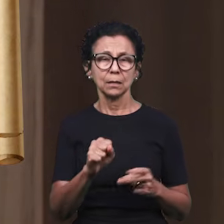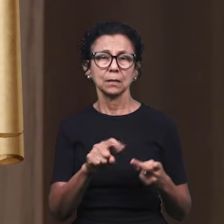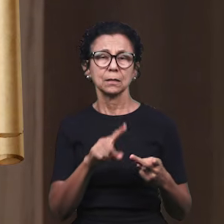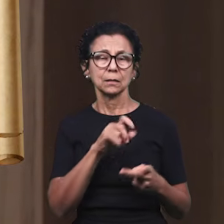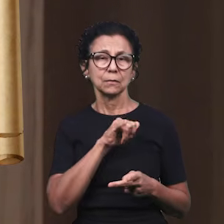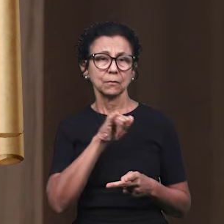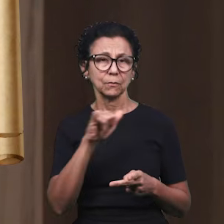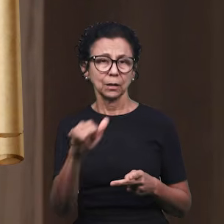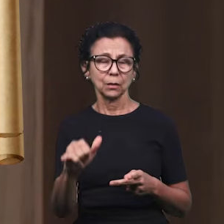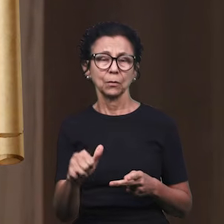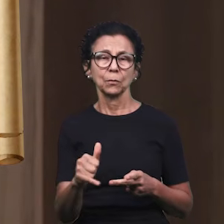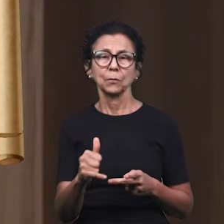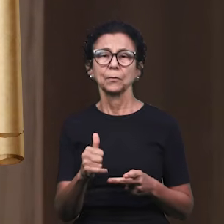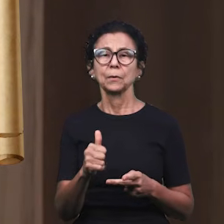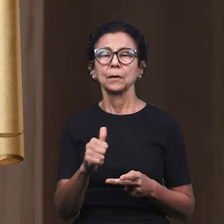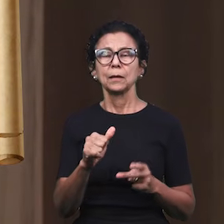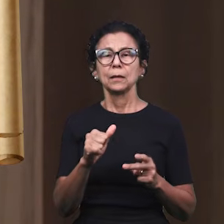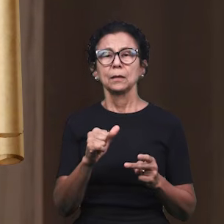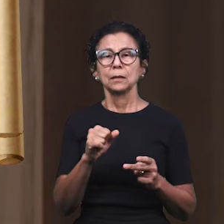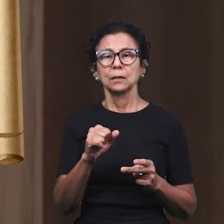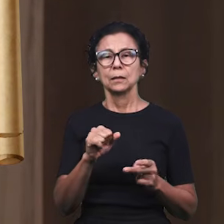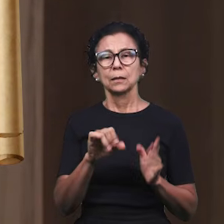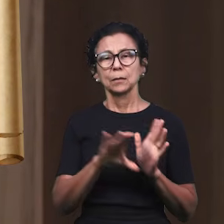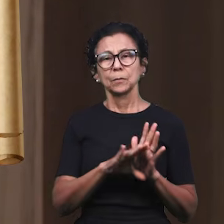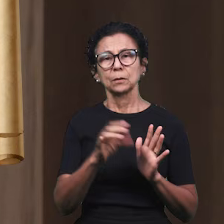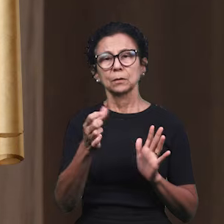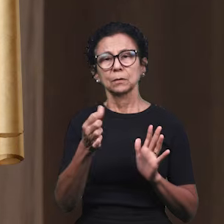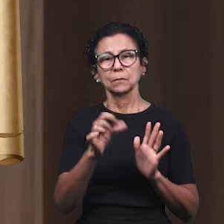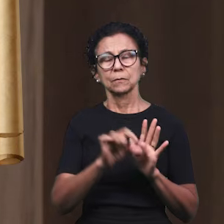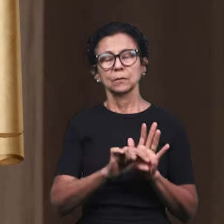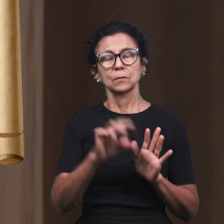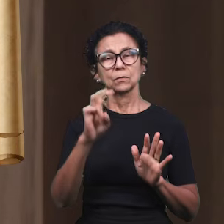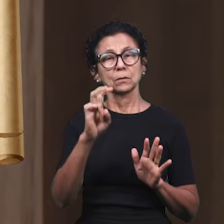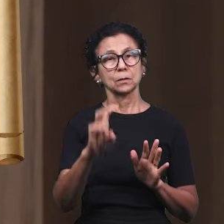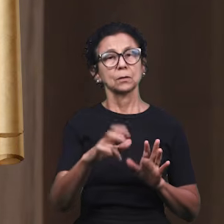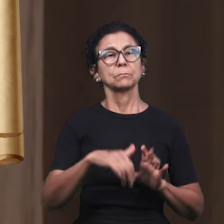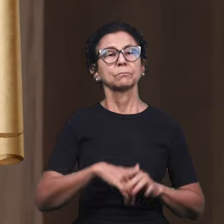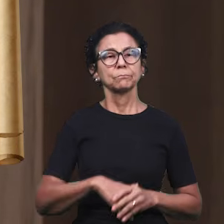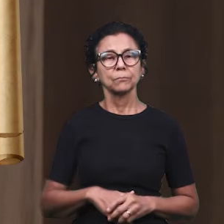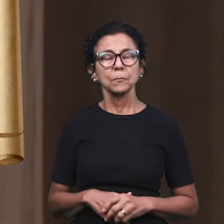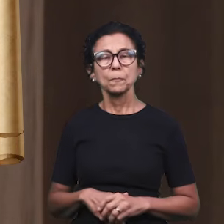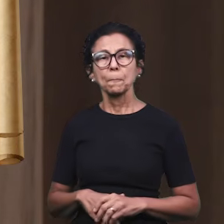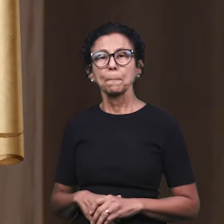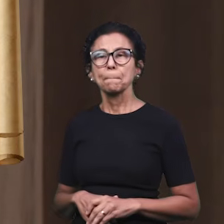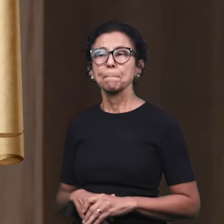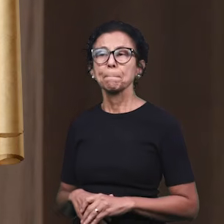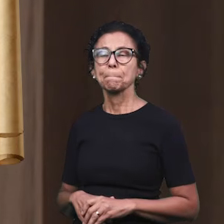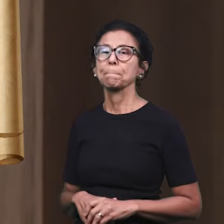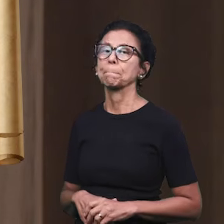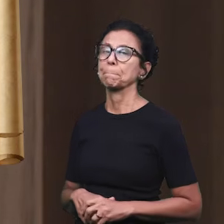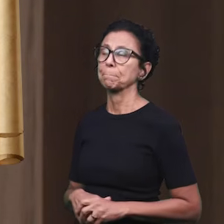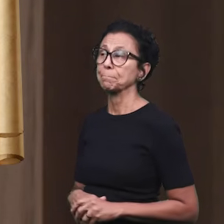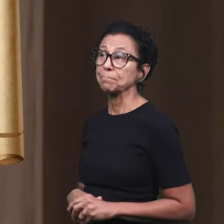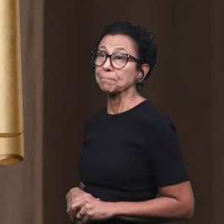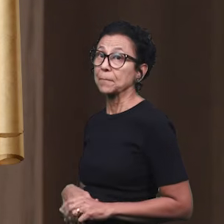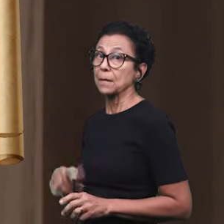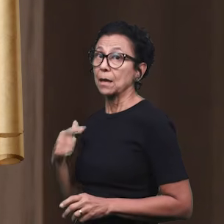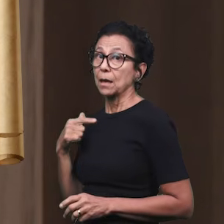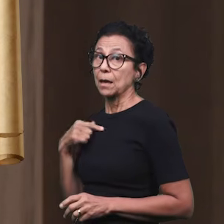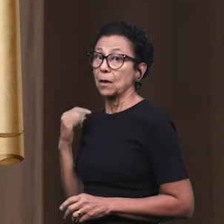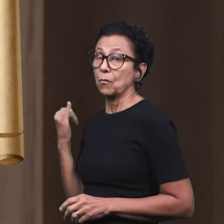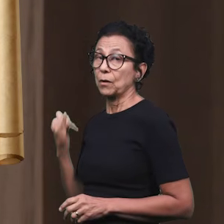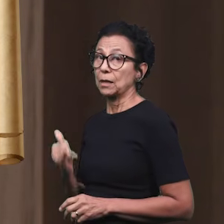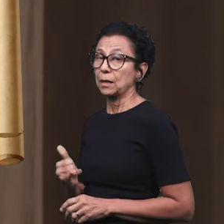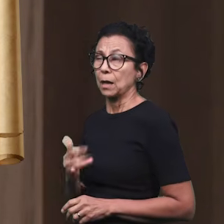então disse eu, ai de mim que vou perecendo, porque eu sou um homem de lábios impuros